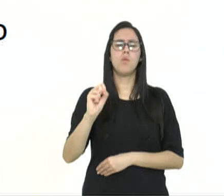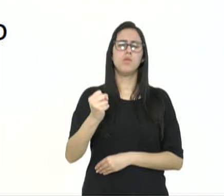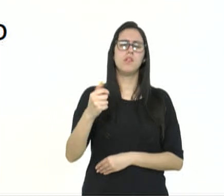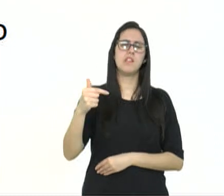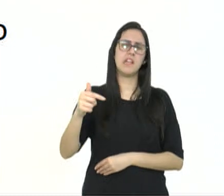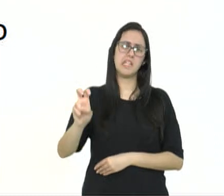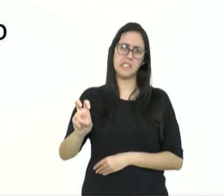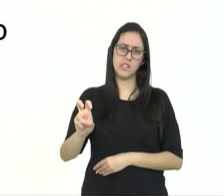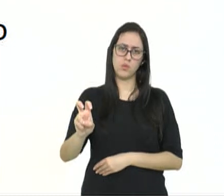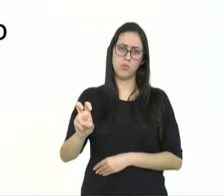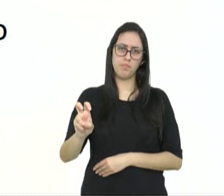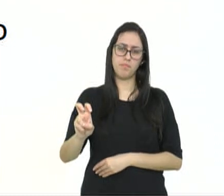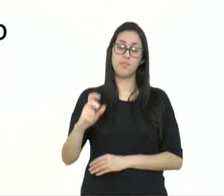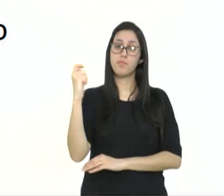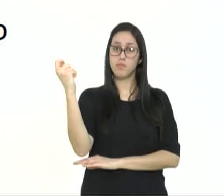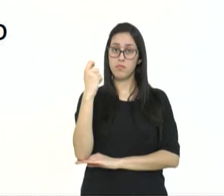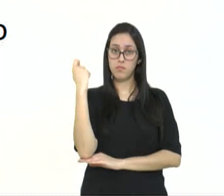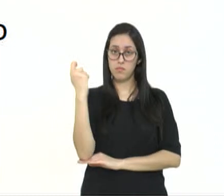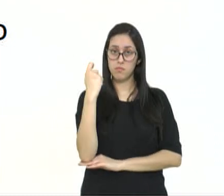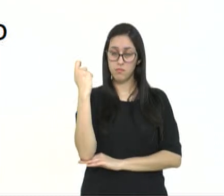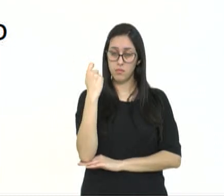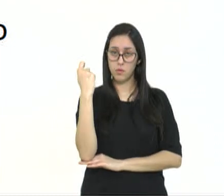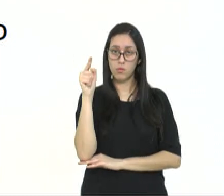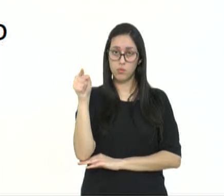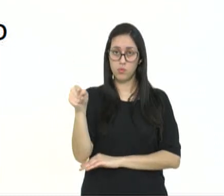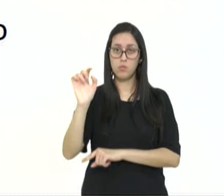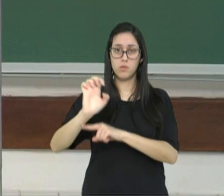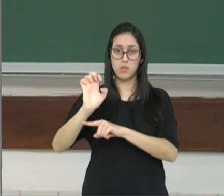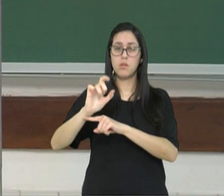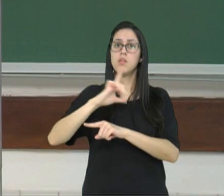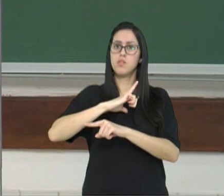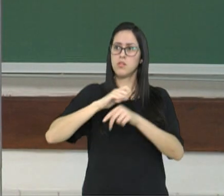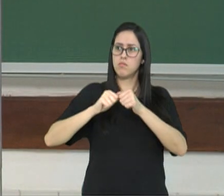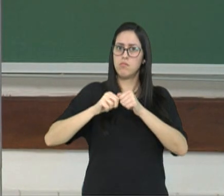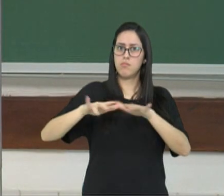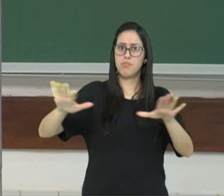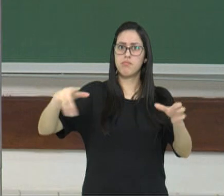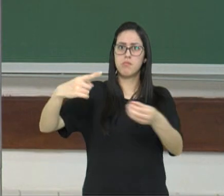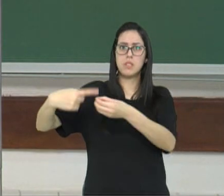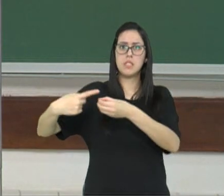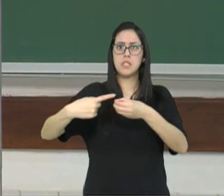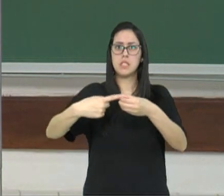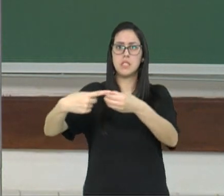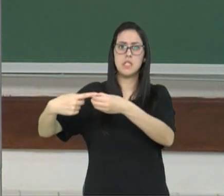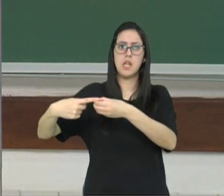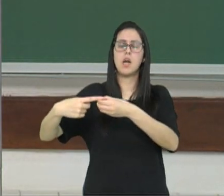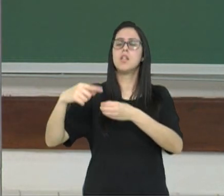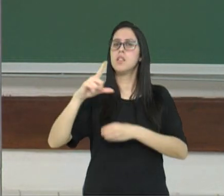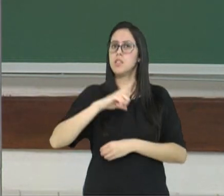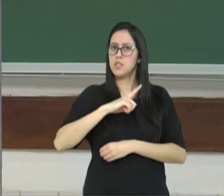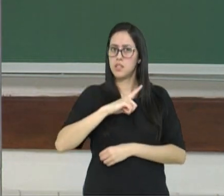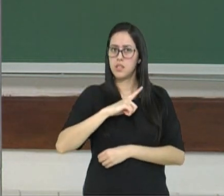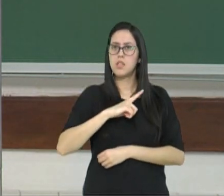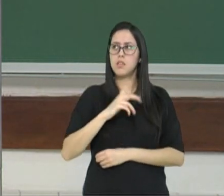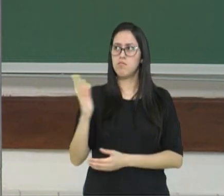1875. No Rio Grande do Sul, eles fundaram várias cidades muito importantes para o estado, que eu listo aqui a cidade para vocês, mas algumas delas já